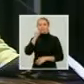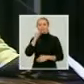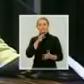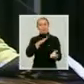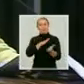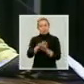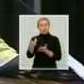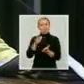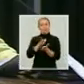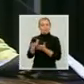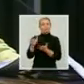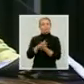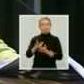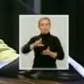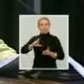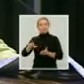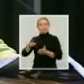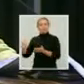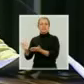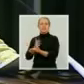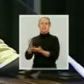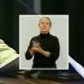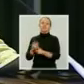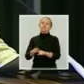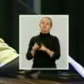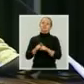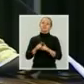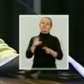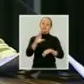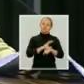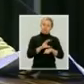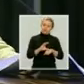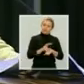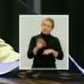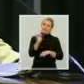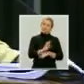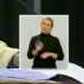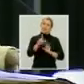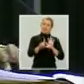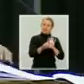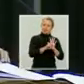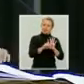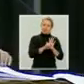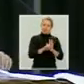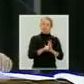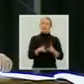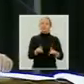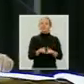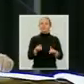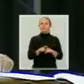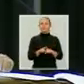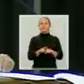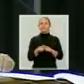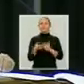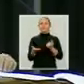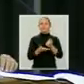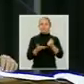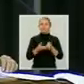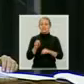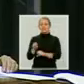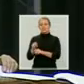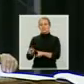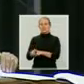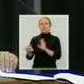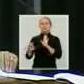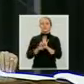várias versões em braille da Constituição Federal, de leis importantes como a Lei de Diretrizes e Bases da Educação, o